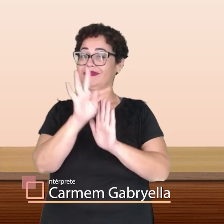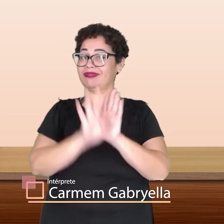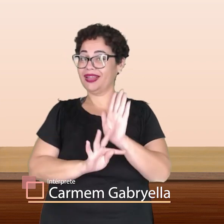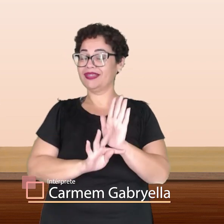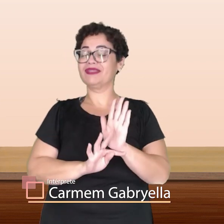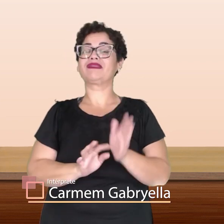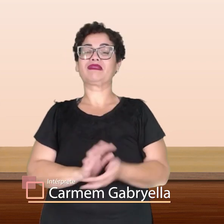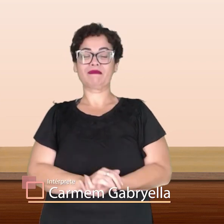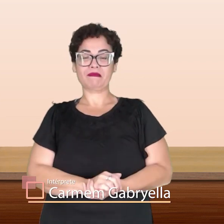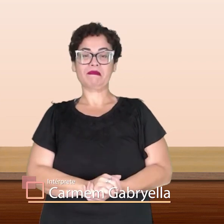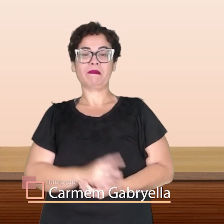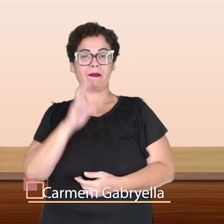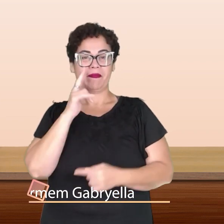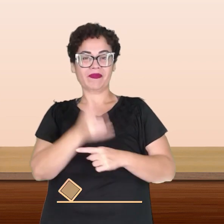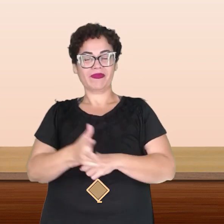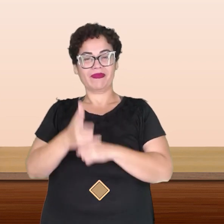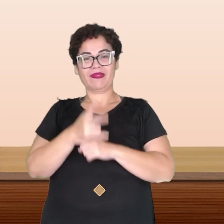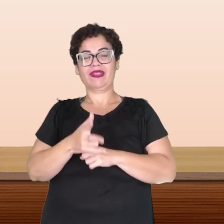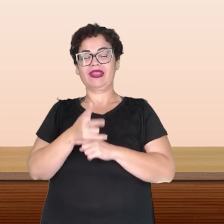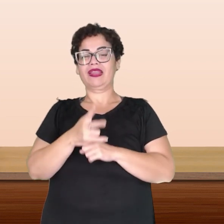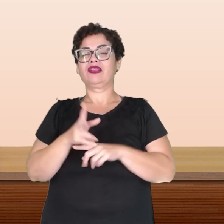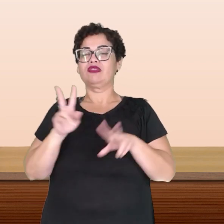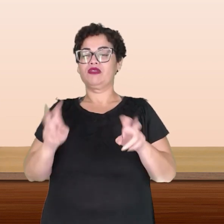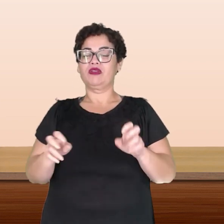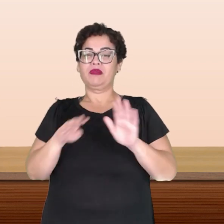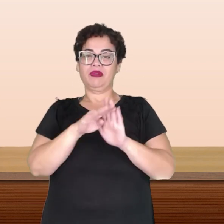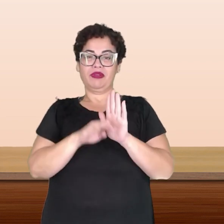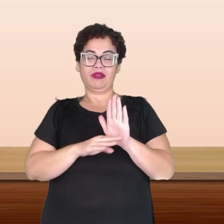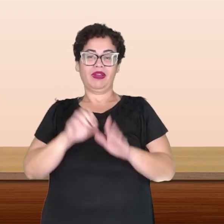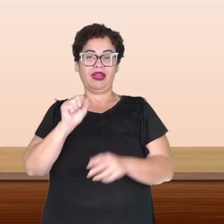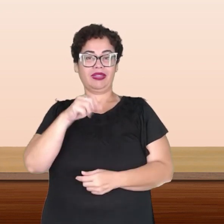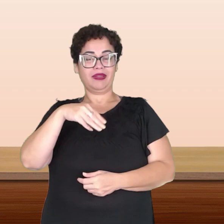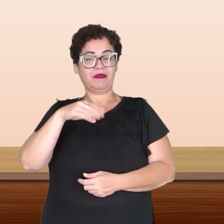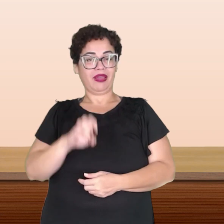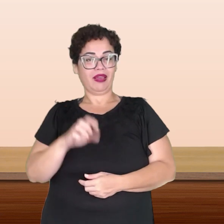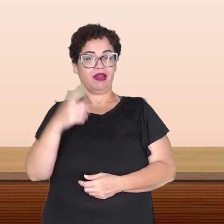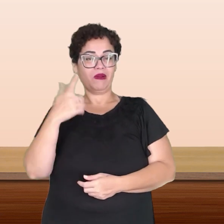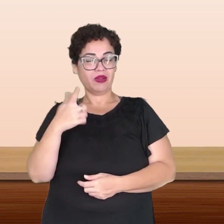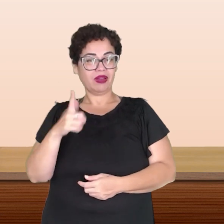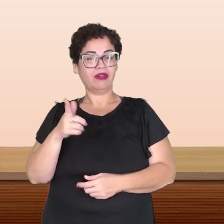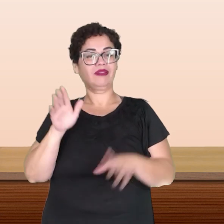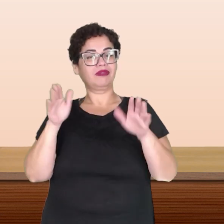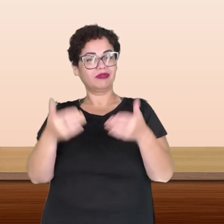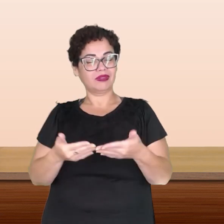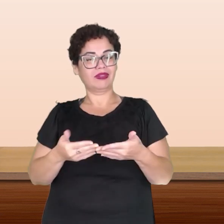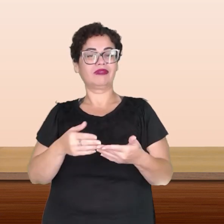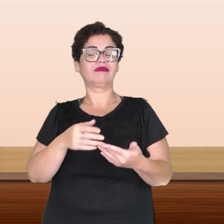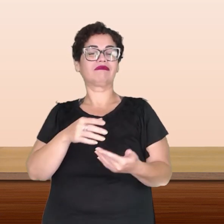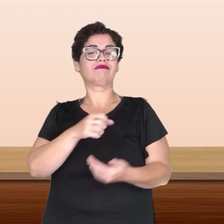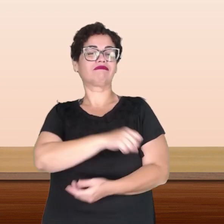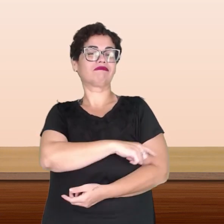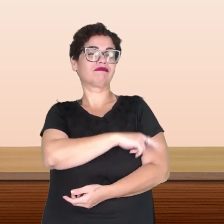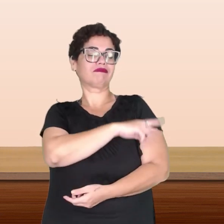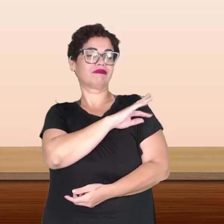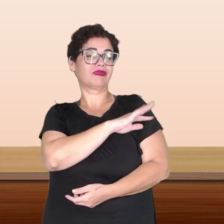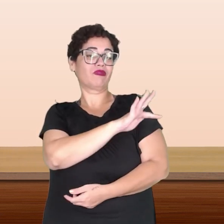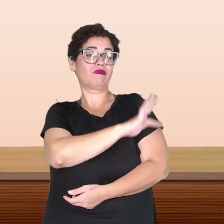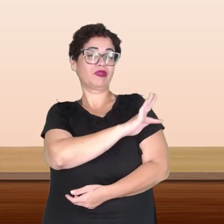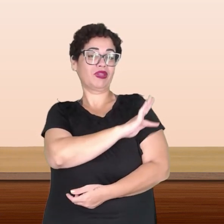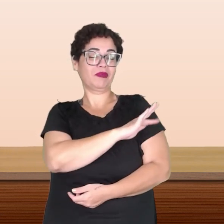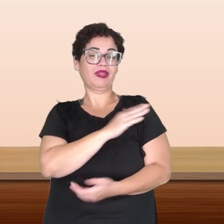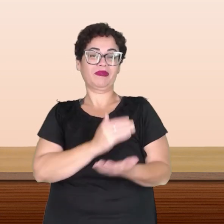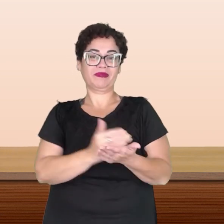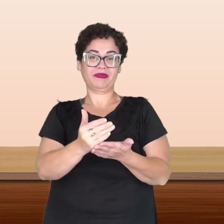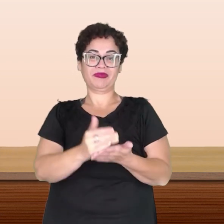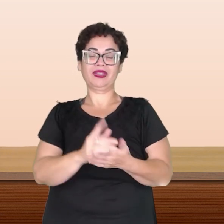textos. Veremos videoaulas do programa Produção de Texto em Rede da SME Goiânia, voltada para anos iniciais do